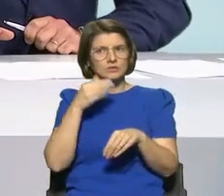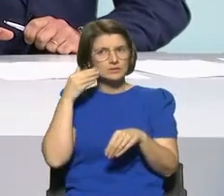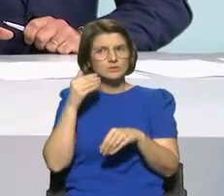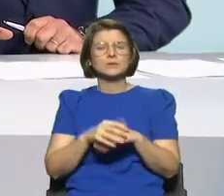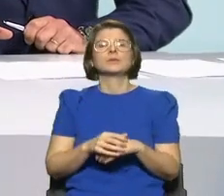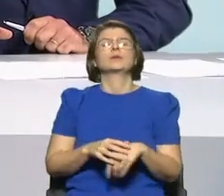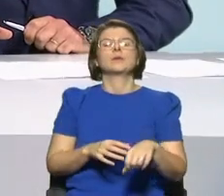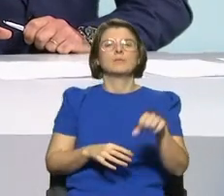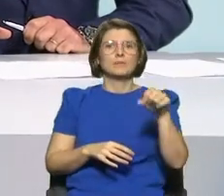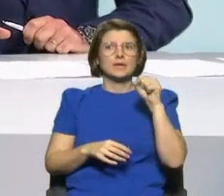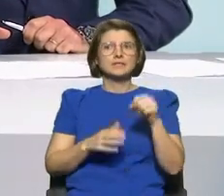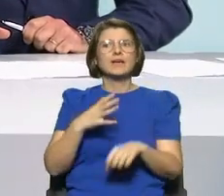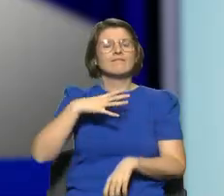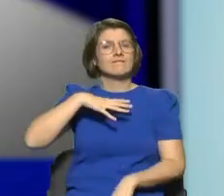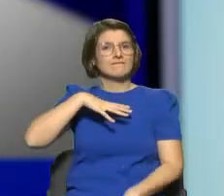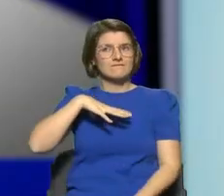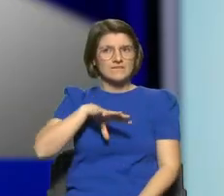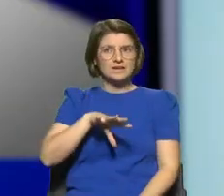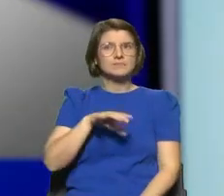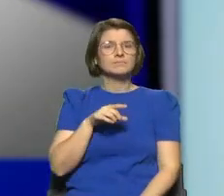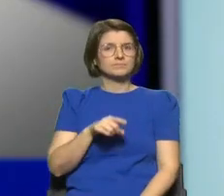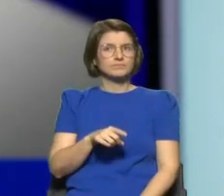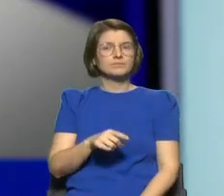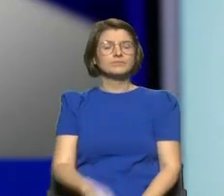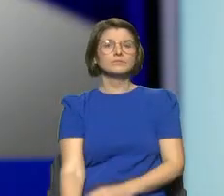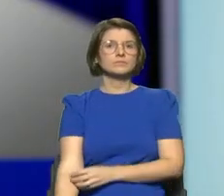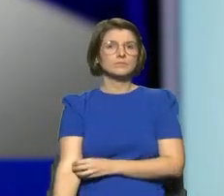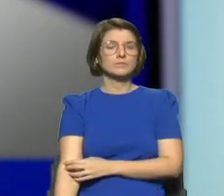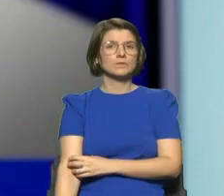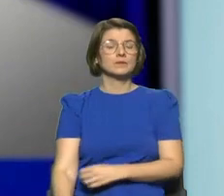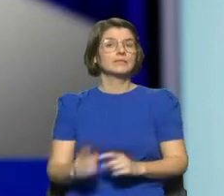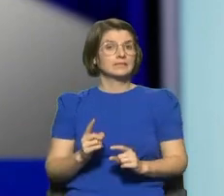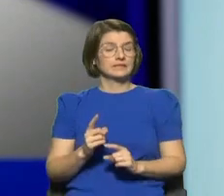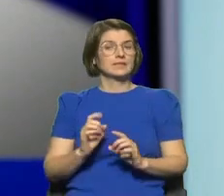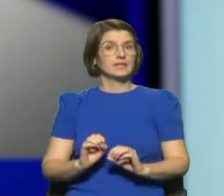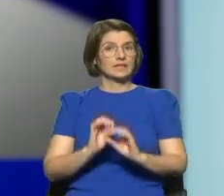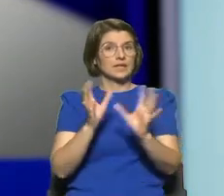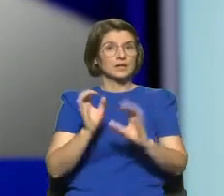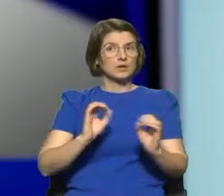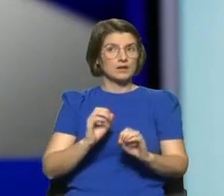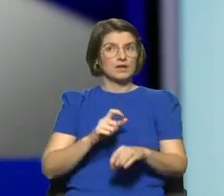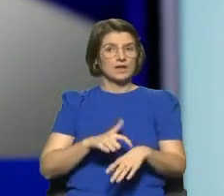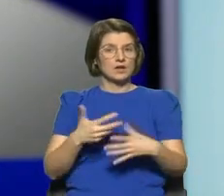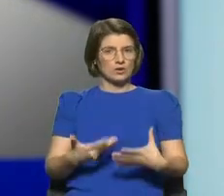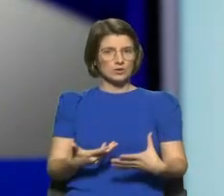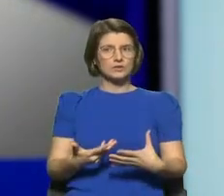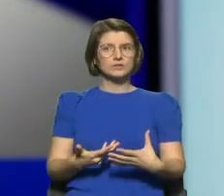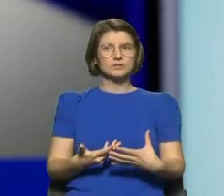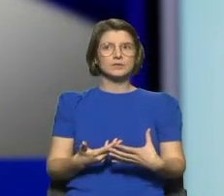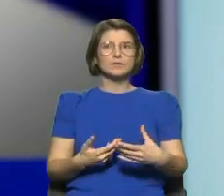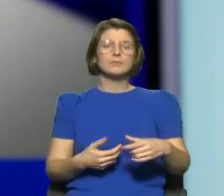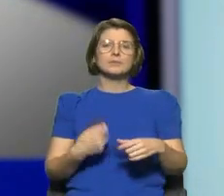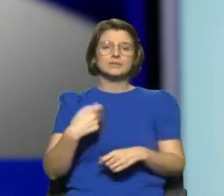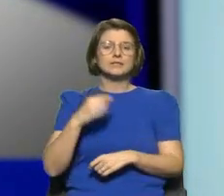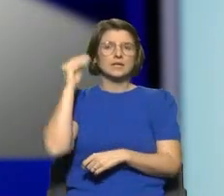que o partido socialista defende é que não sendo Claro não sendo Claro neste momento em que o Presidente da